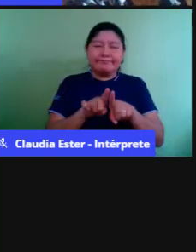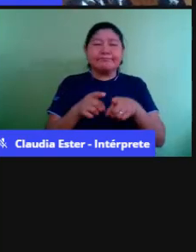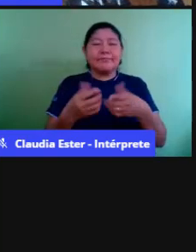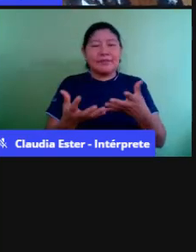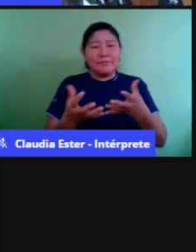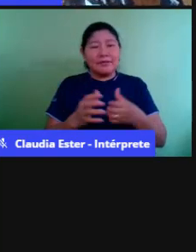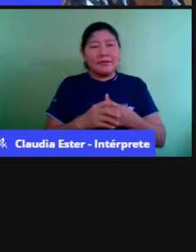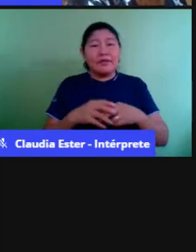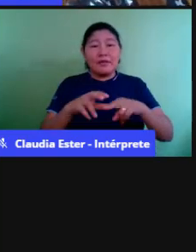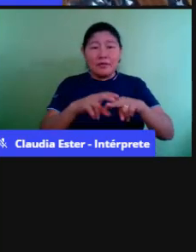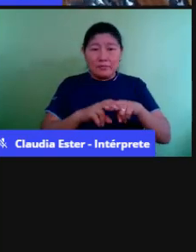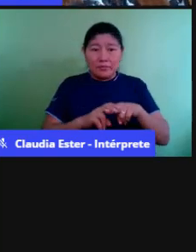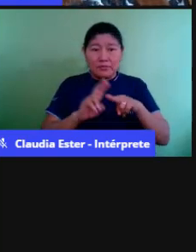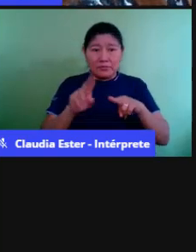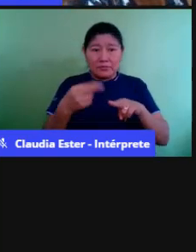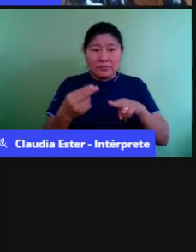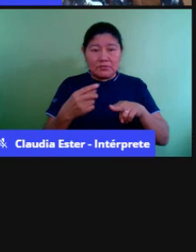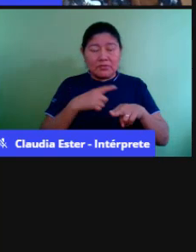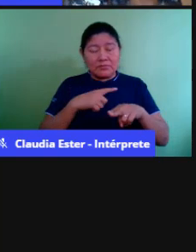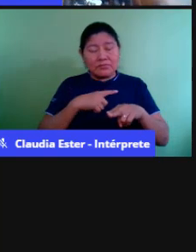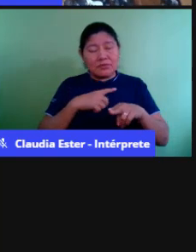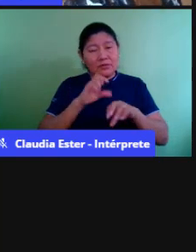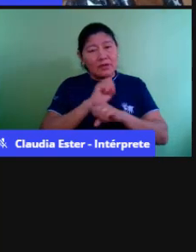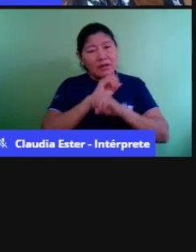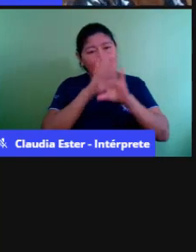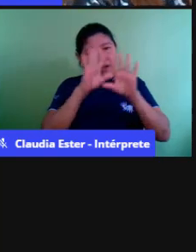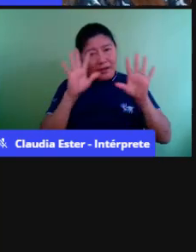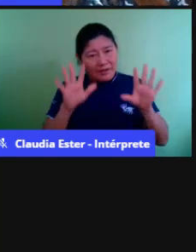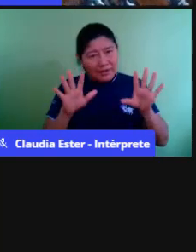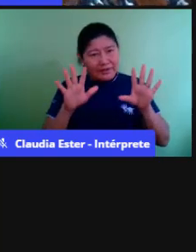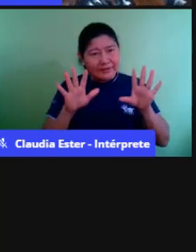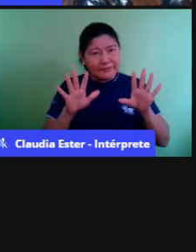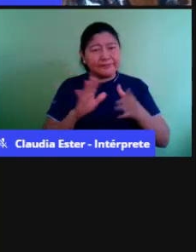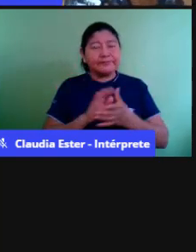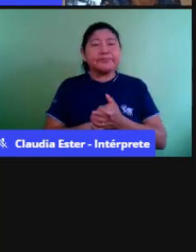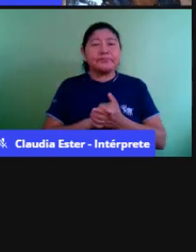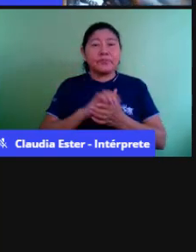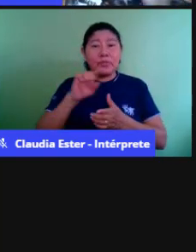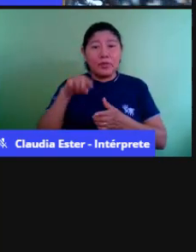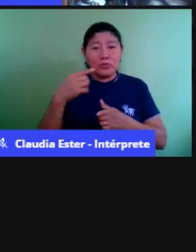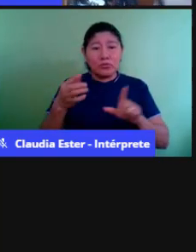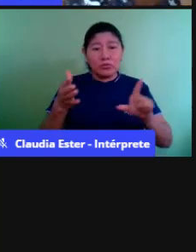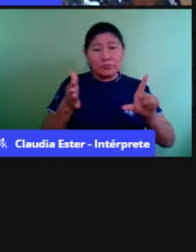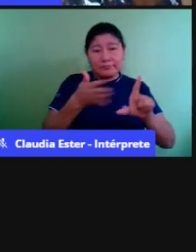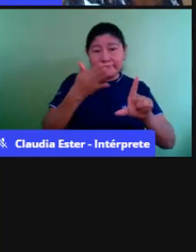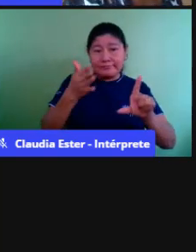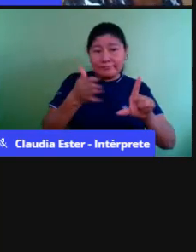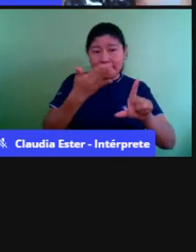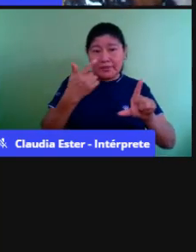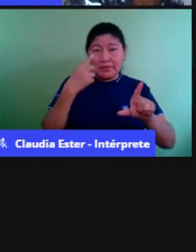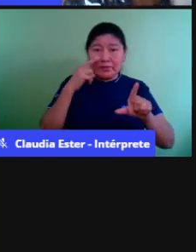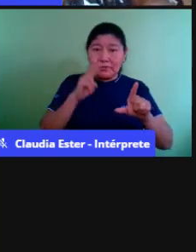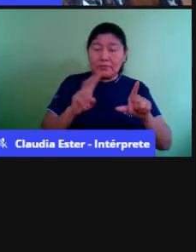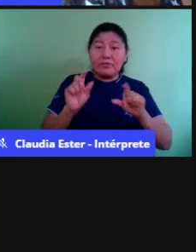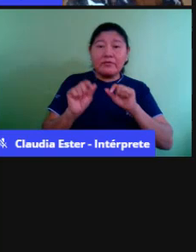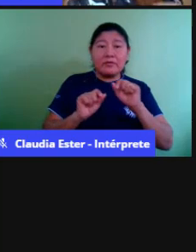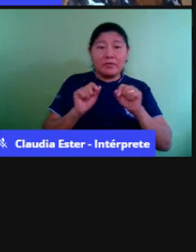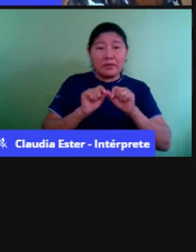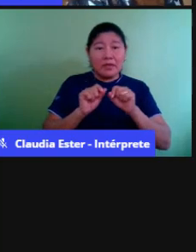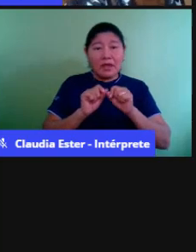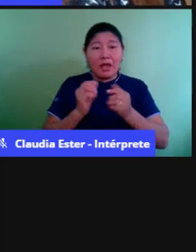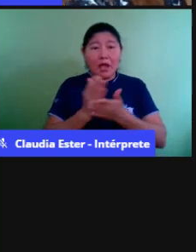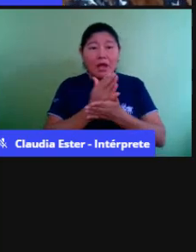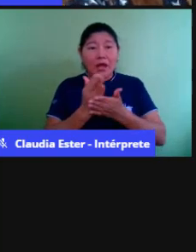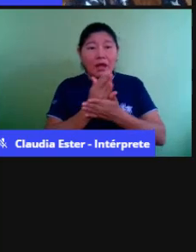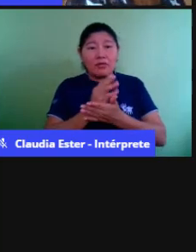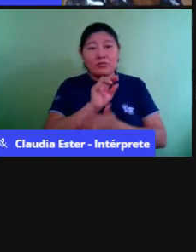que deve ficar para nós esse momento. E nos próximos slides, então, nós vamos deixar com vocês algumas referências de